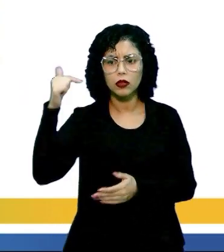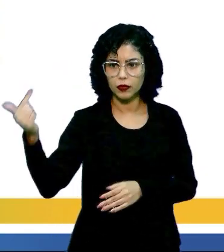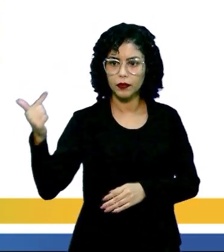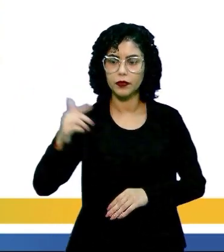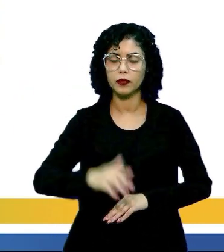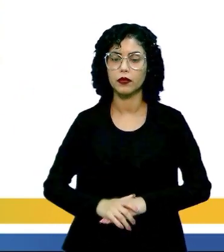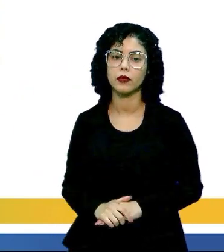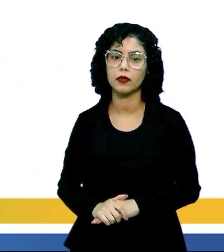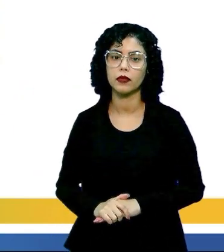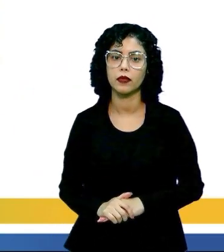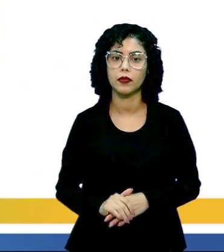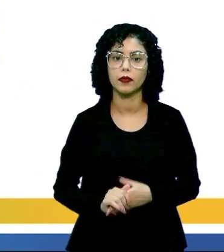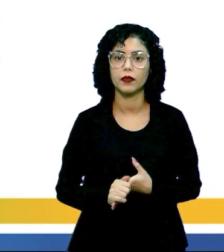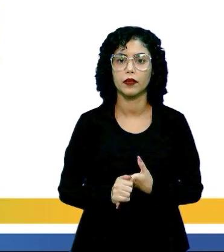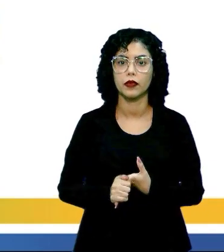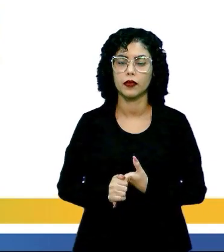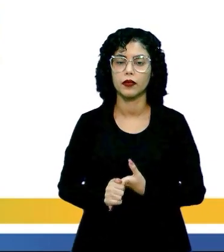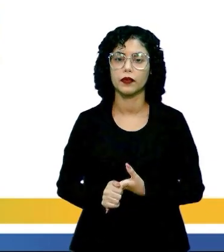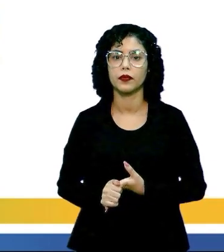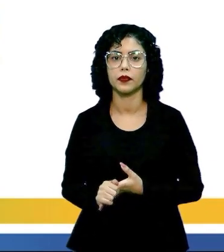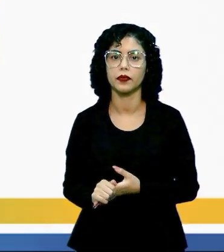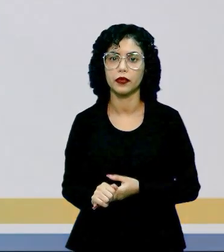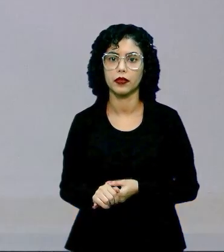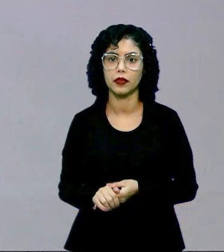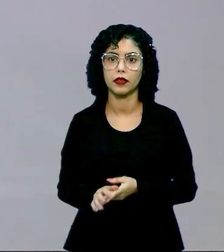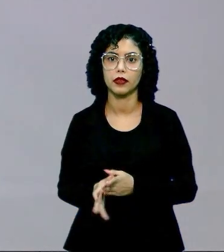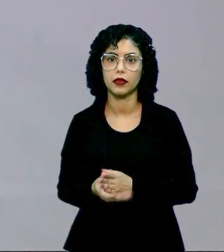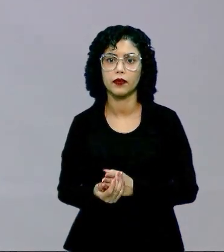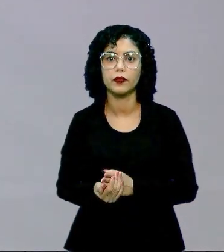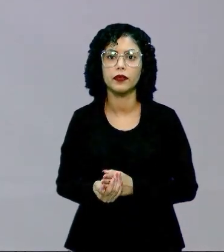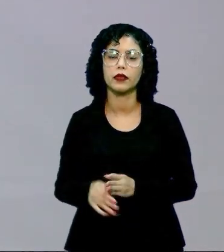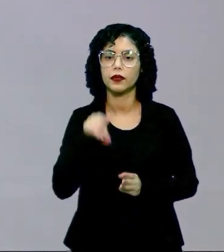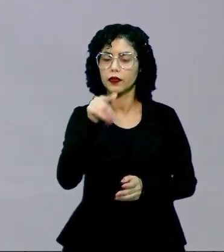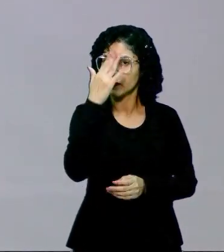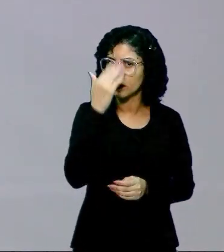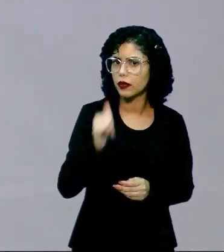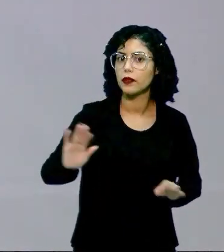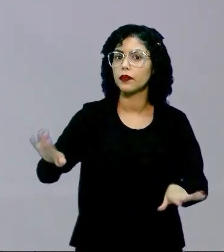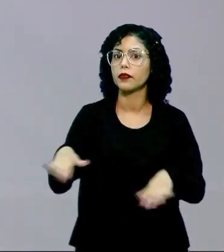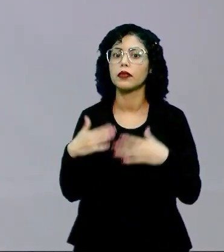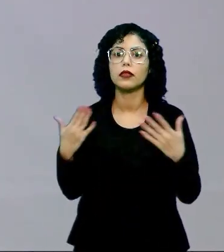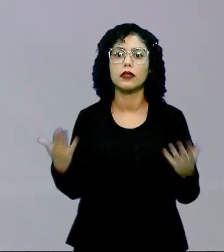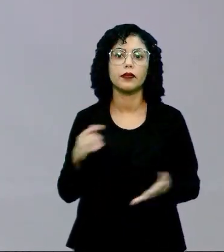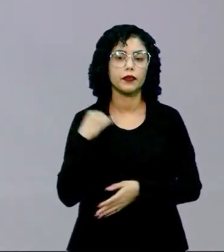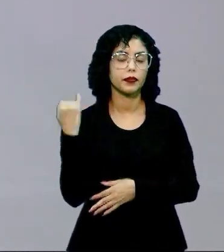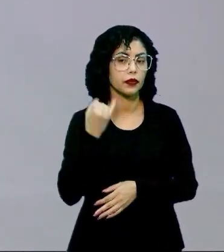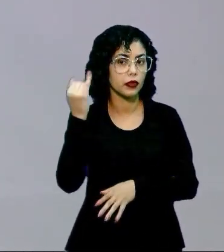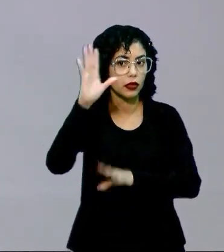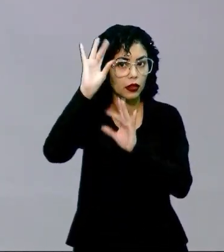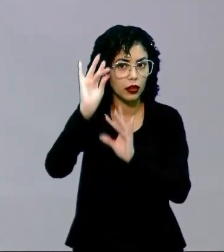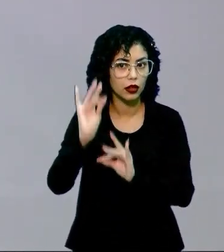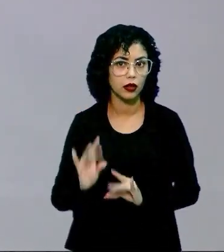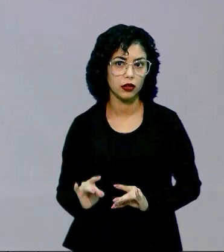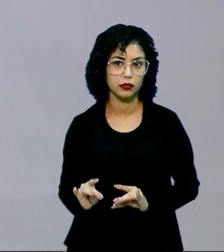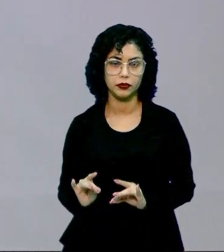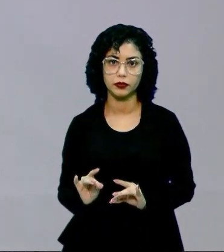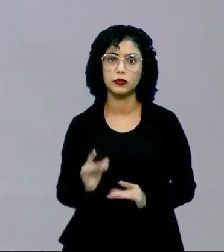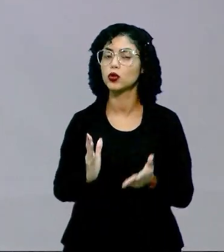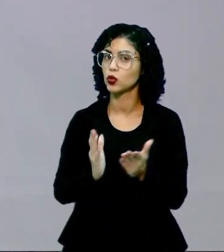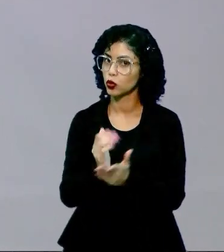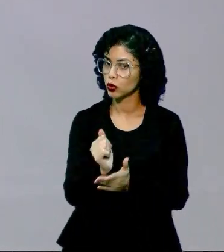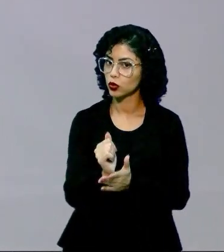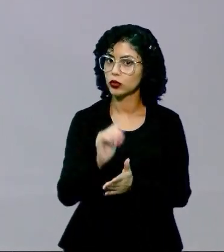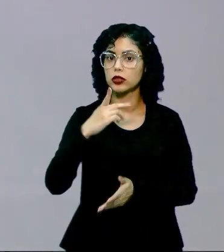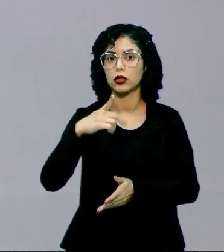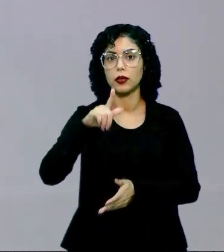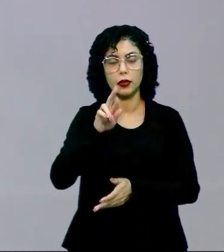outras conquistas, aí, pontinho, né? Eu quero saber, né, quais as principais conquistas que